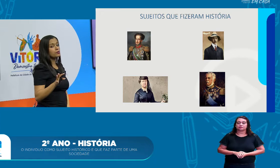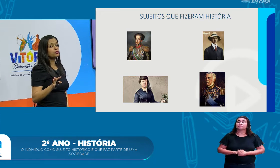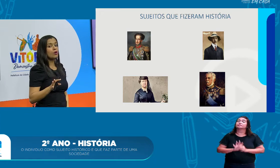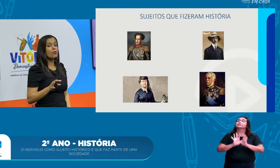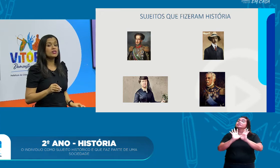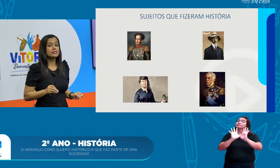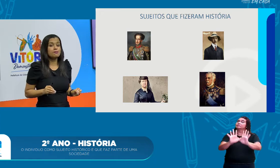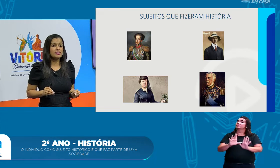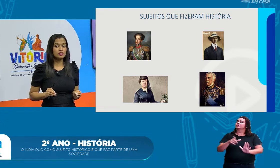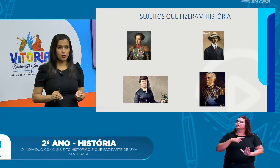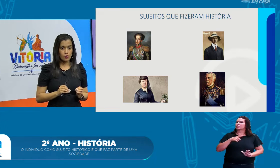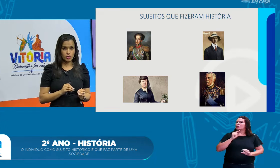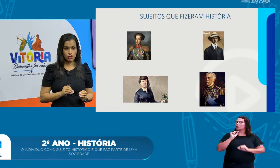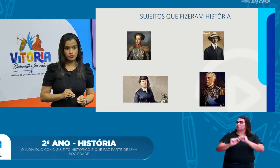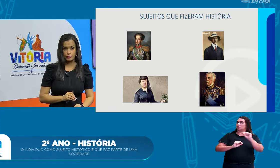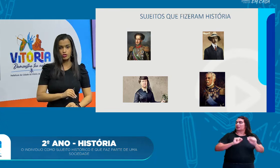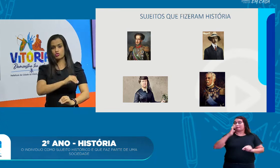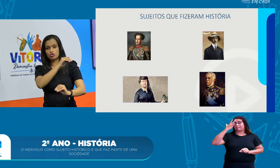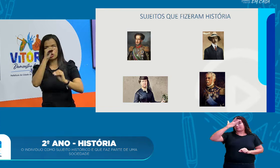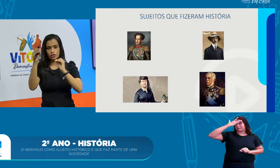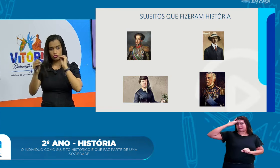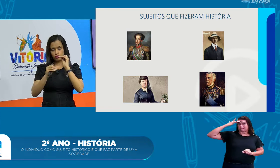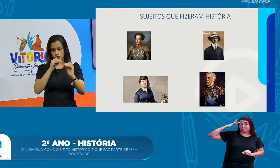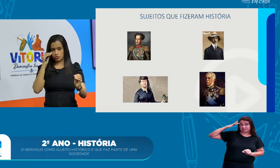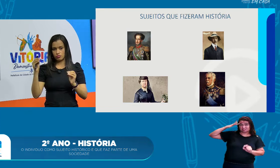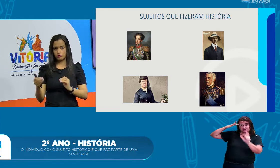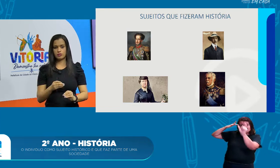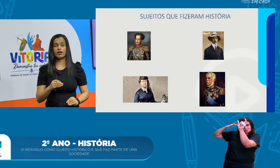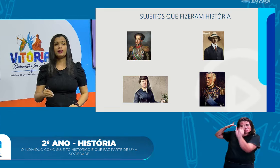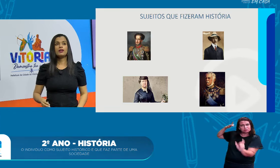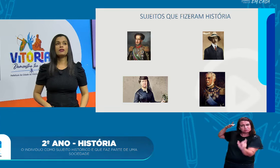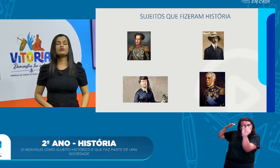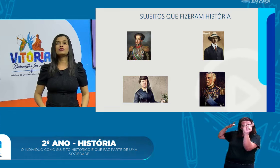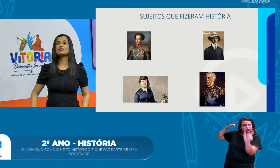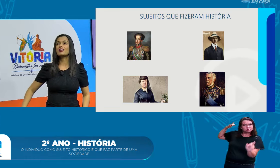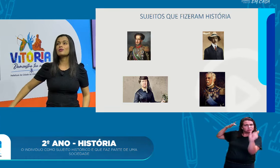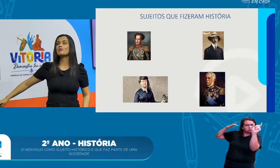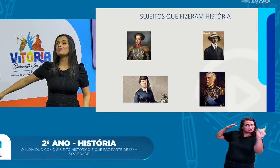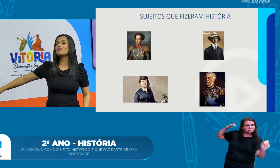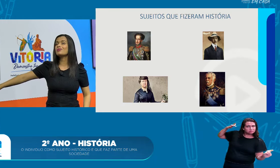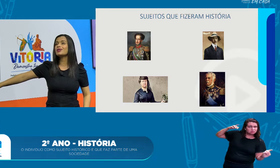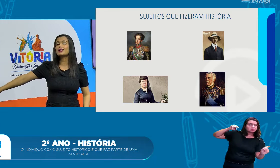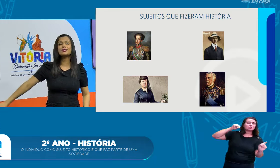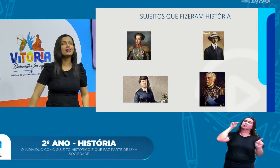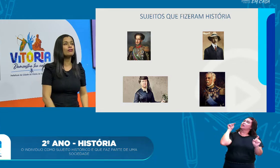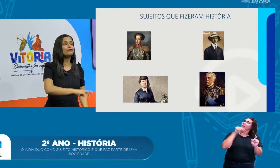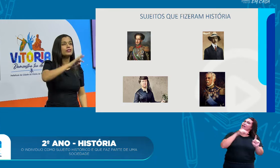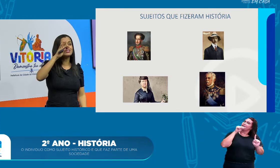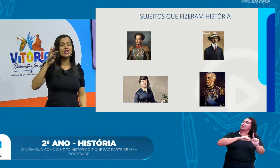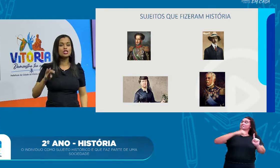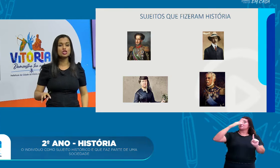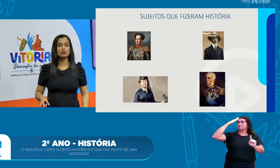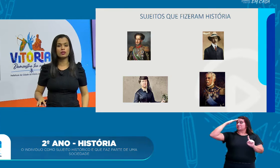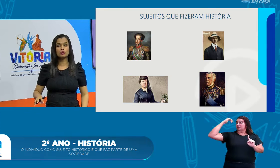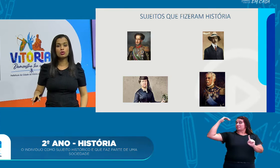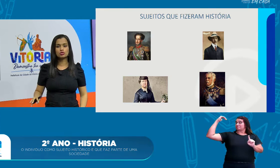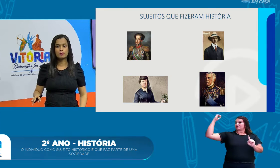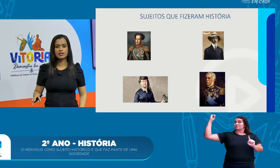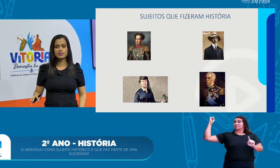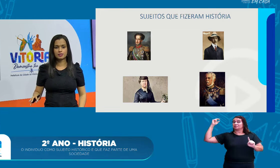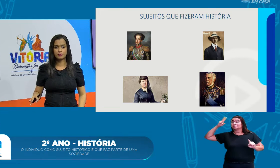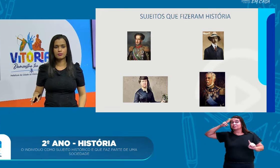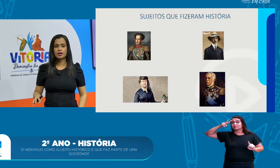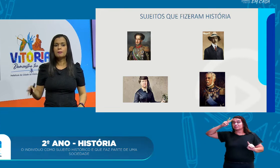Daí temos algumas pessoas, sujeitos, né, que fizeram um grande levante na história do